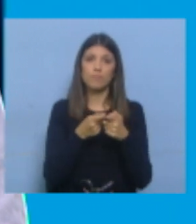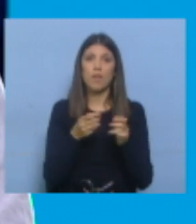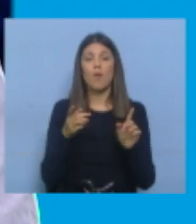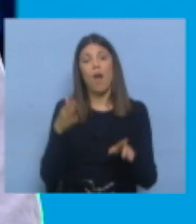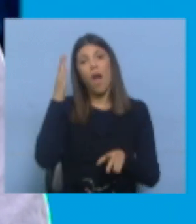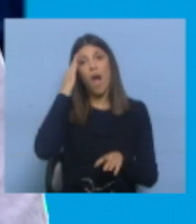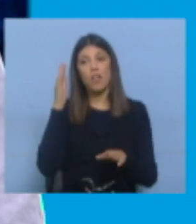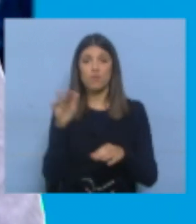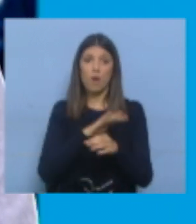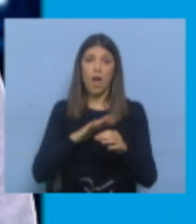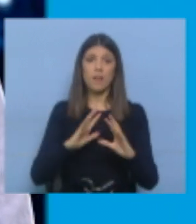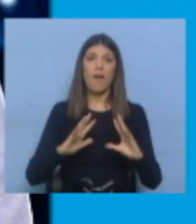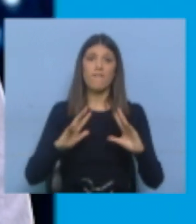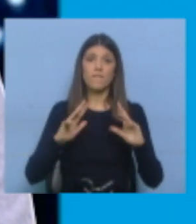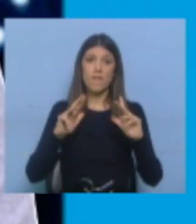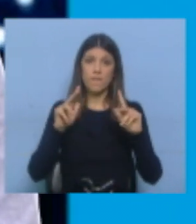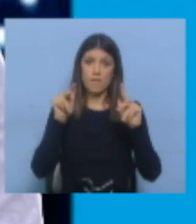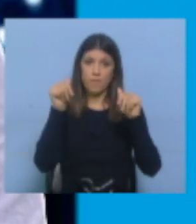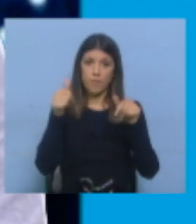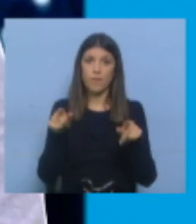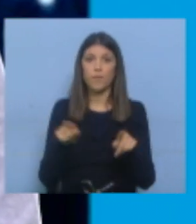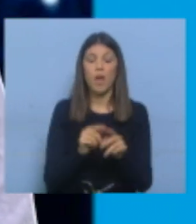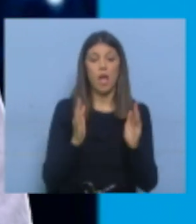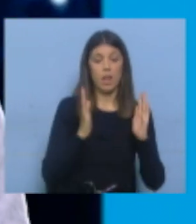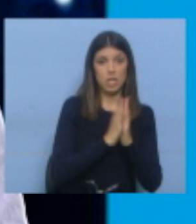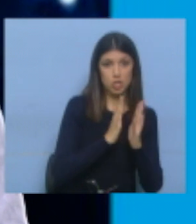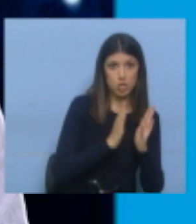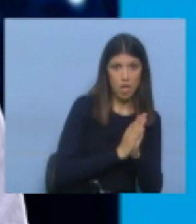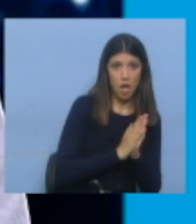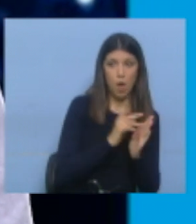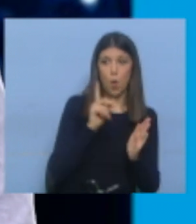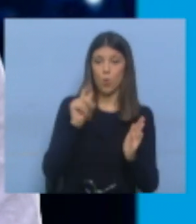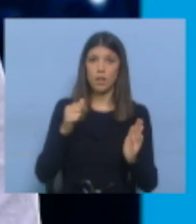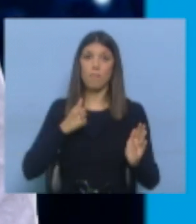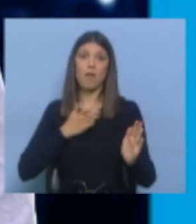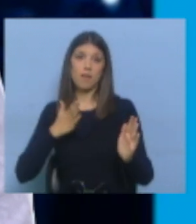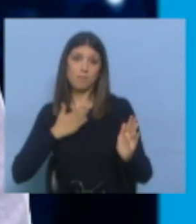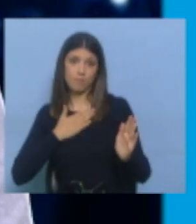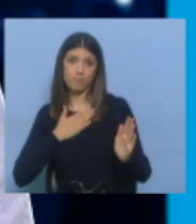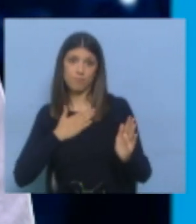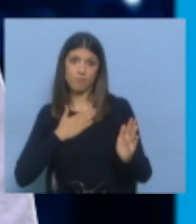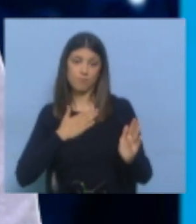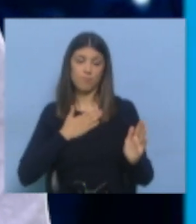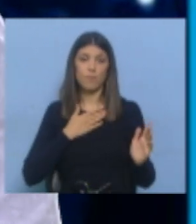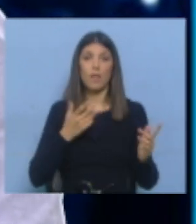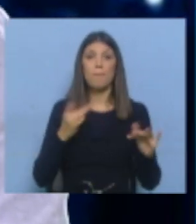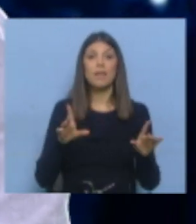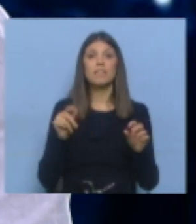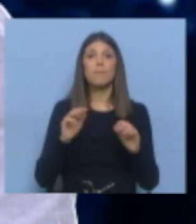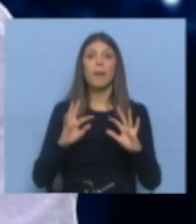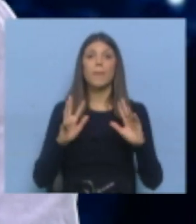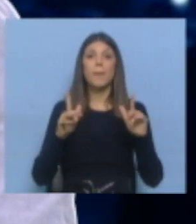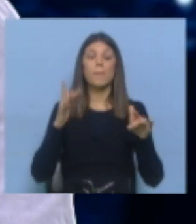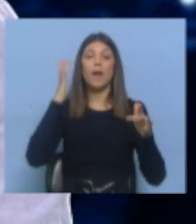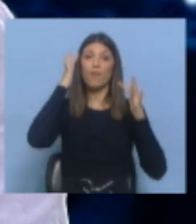a crescer, e, portanto, não só a religião e as empresas, a religião e a gestão, mas também filosofia, também tem